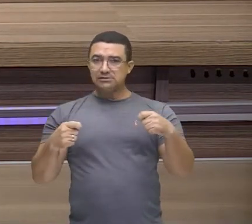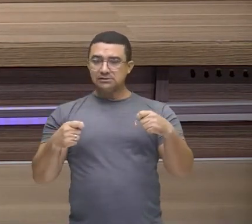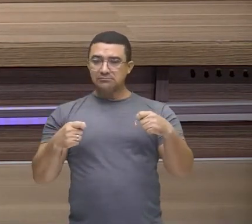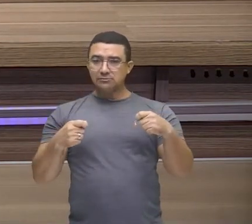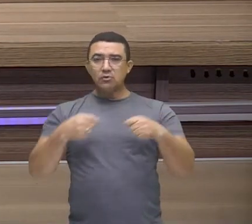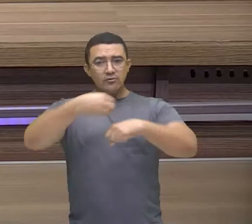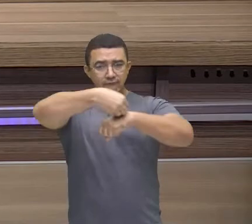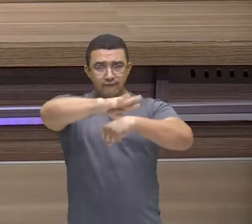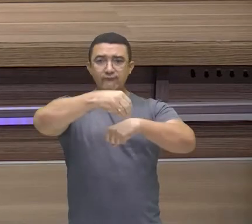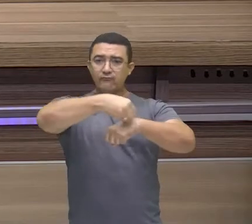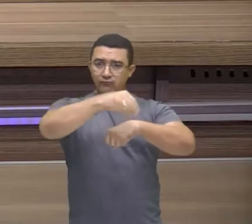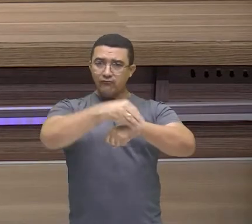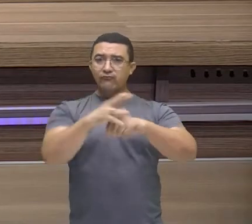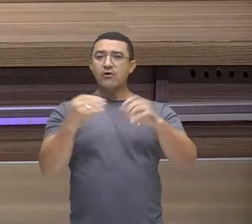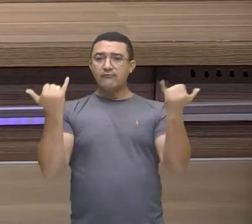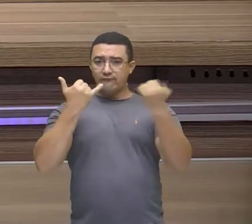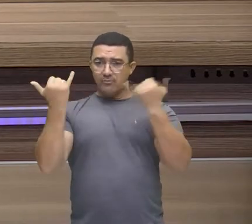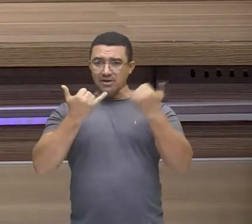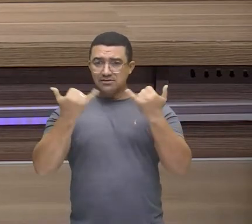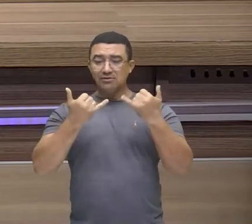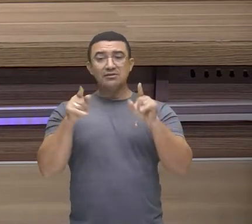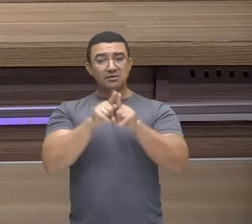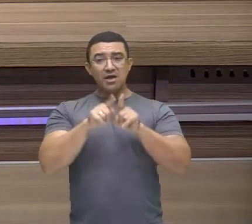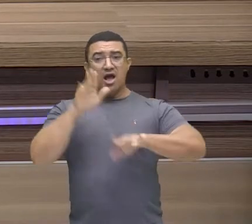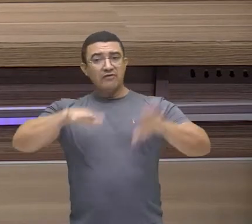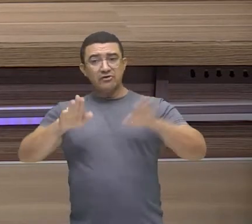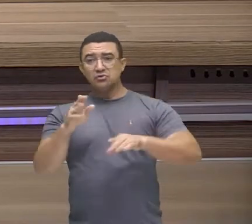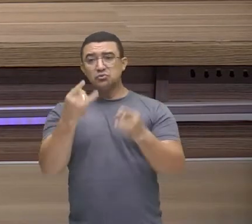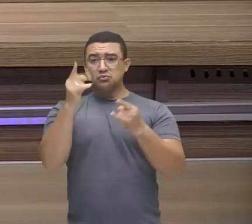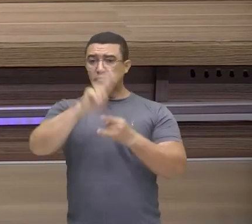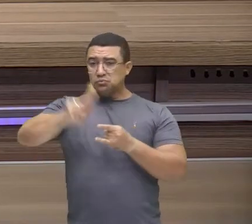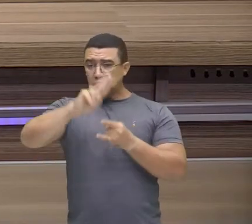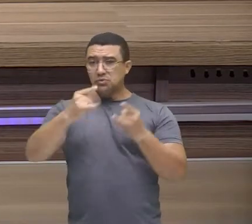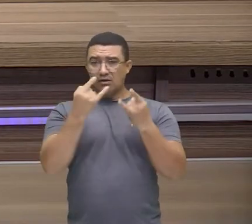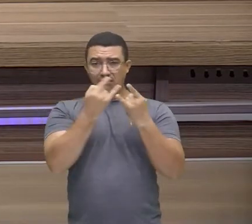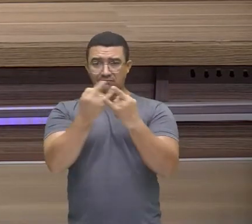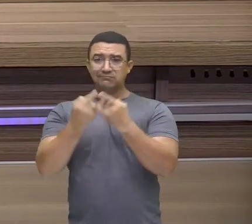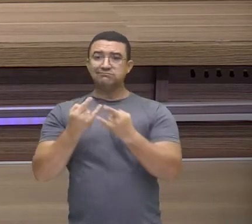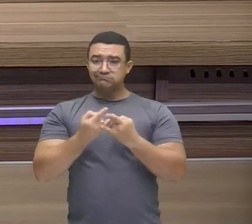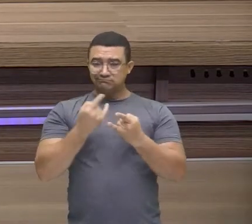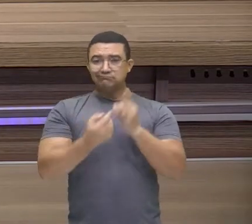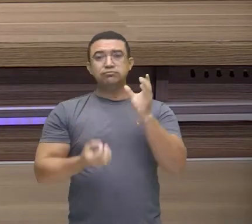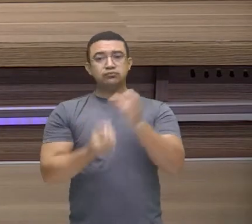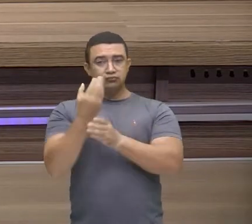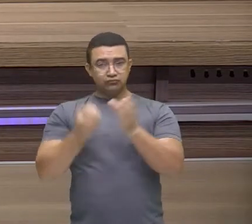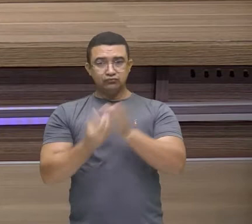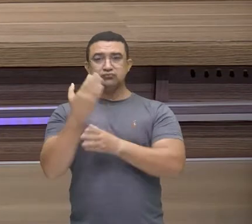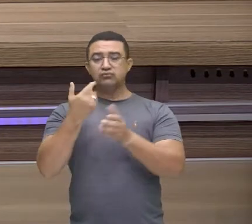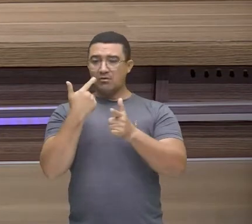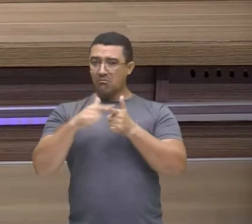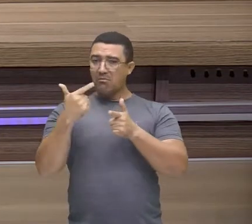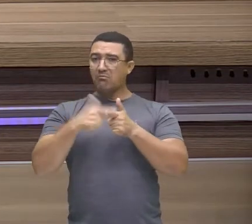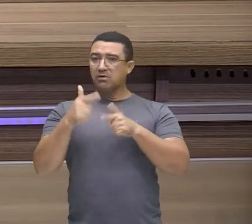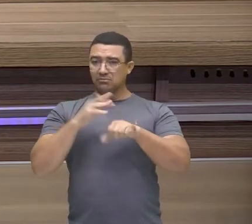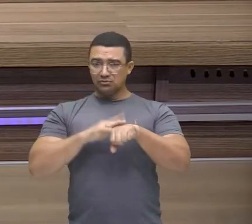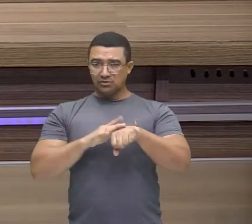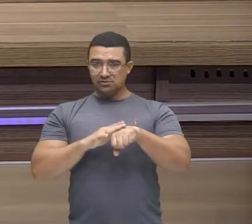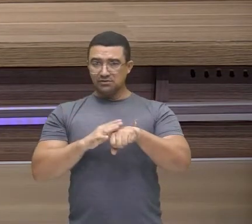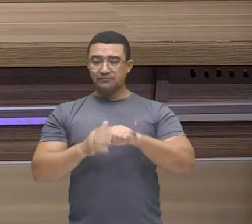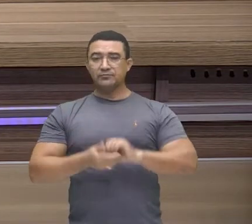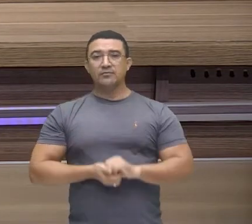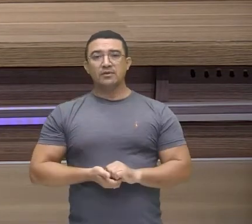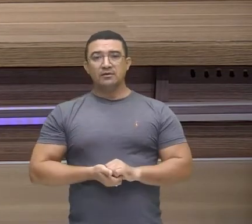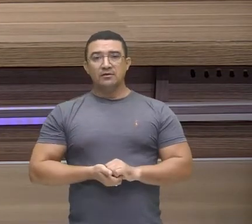usam o preservativo, né? E a grande maioria, né, sofre um problema o maior problema que acontece para a menina é que